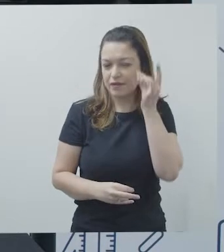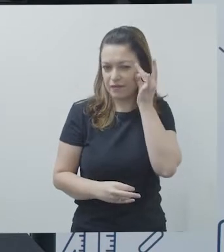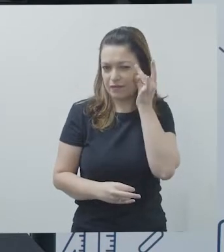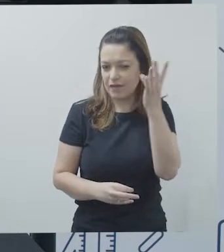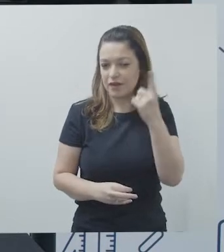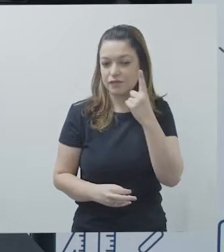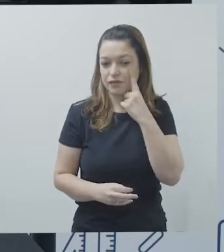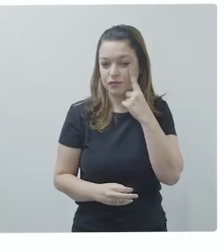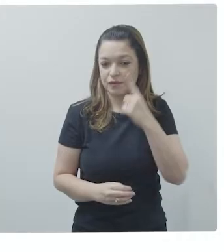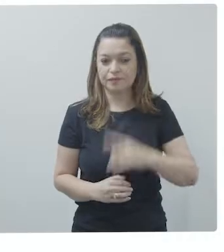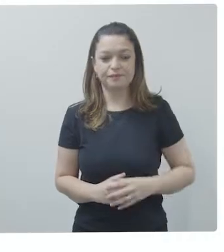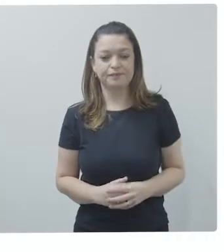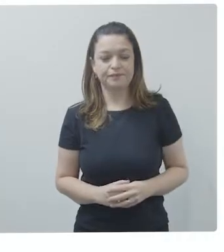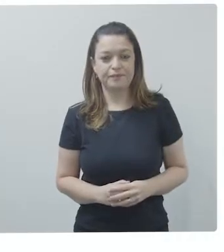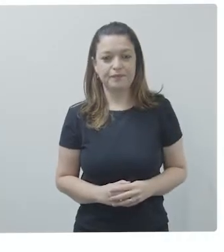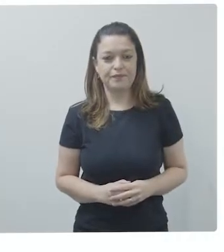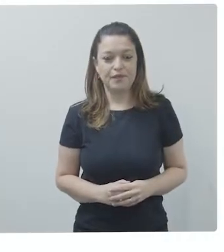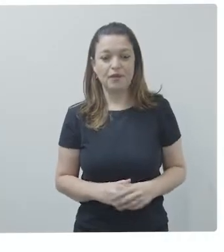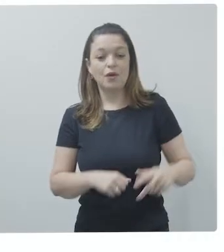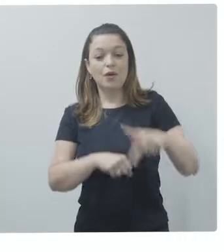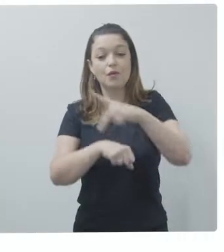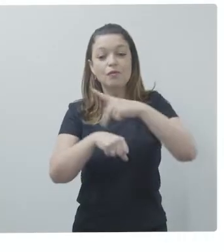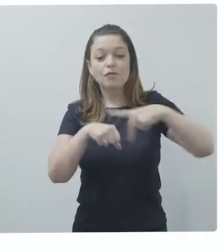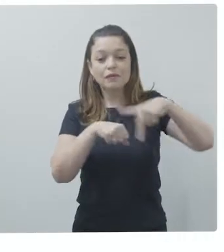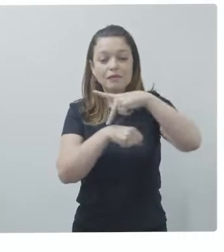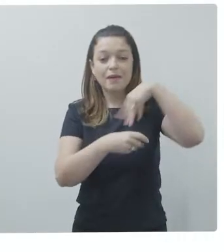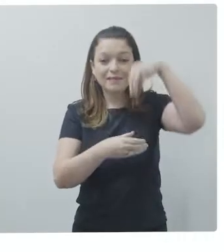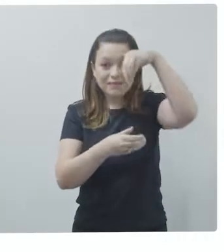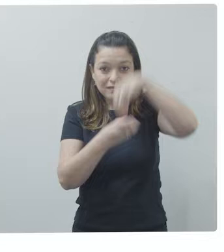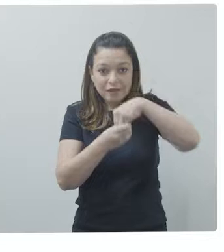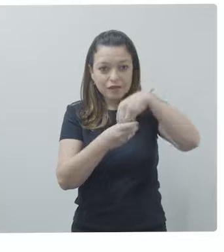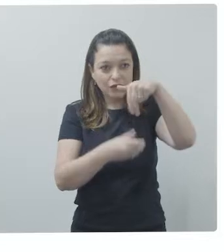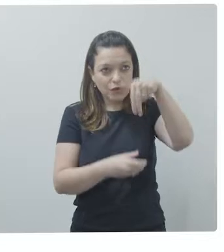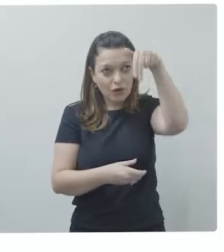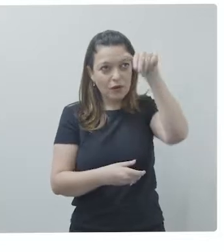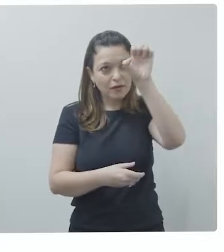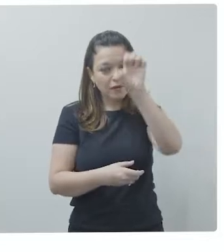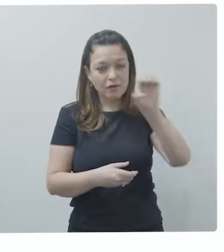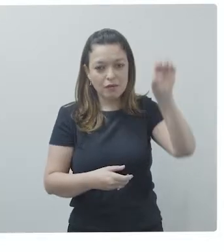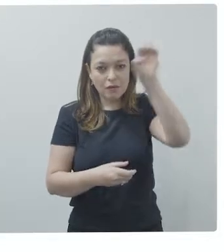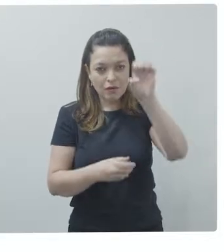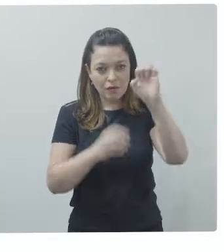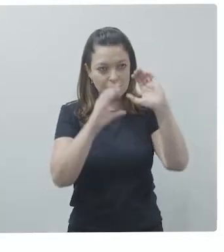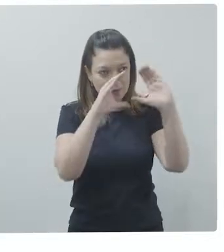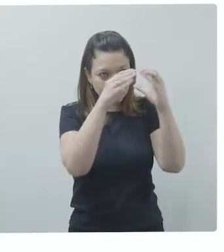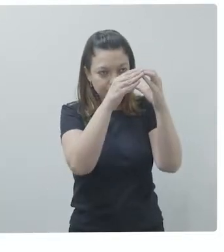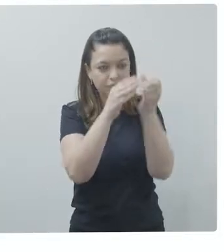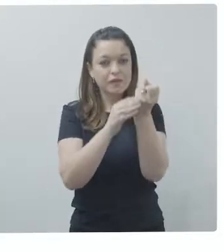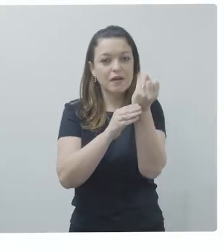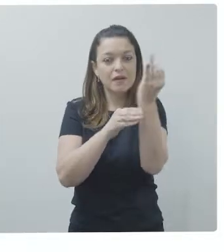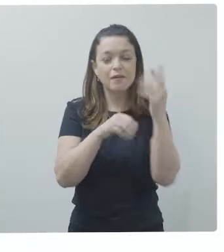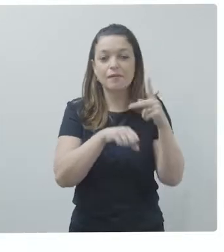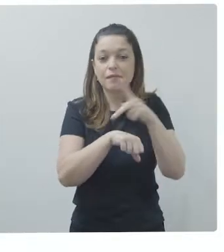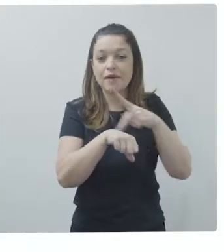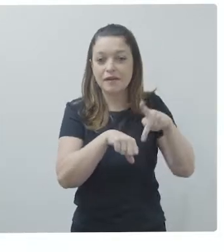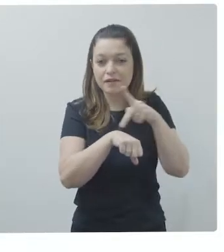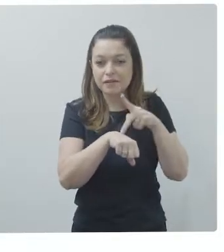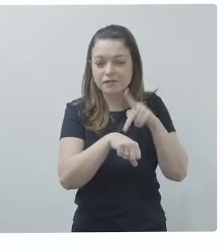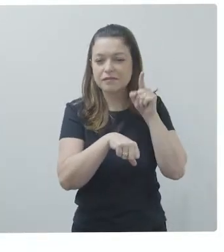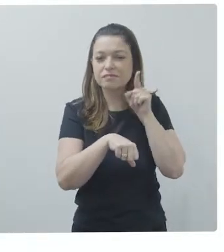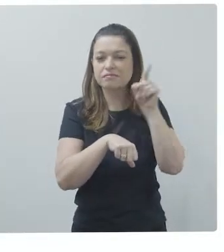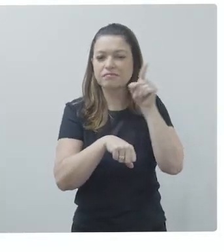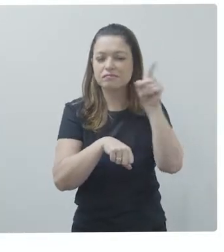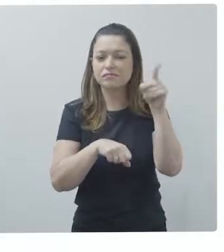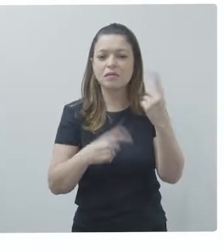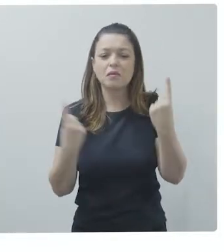só. Os países que fazem parte da região nórdica, lembram? Ponto cardeal norte. Os países que